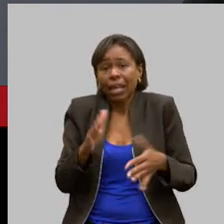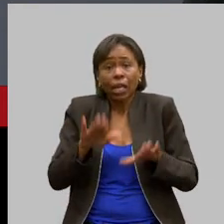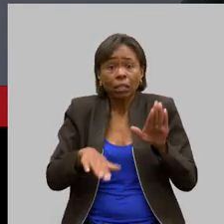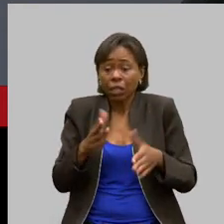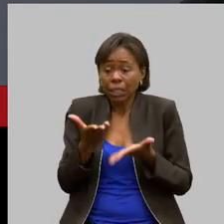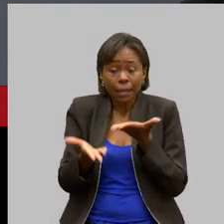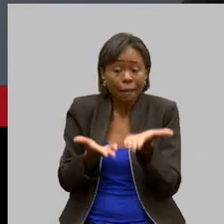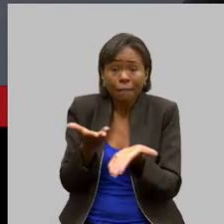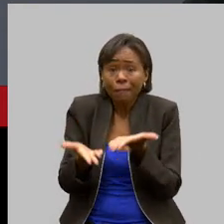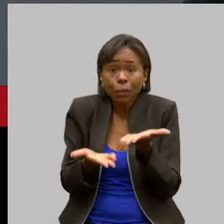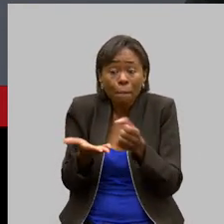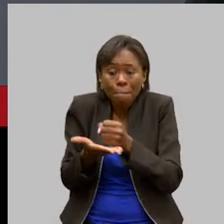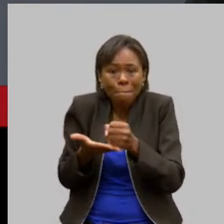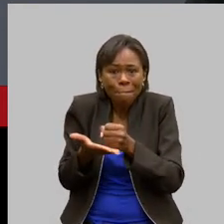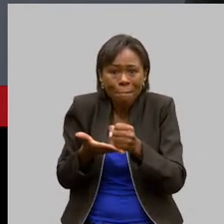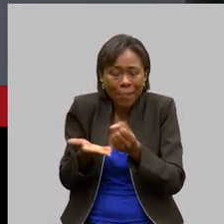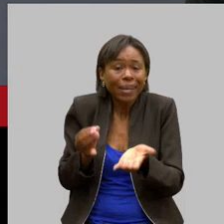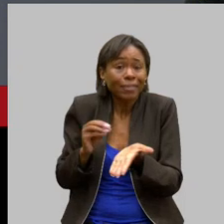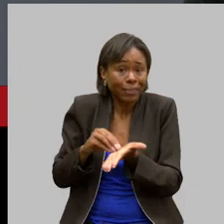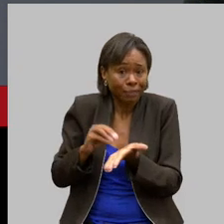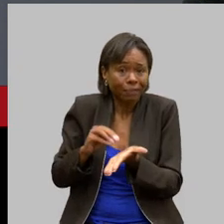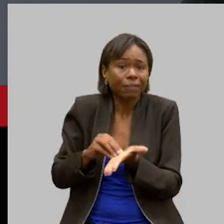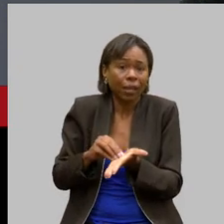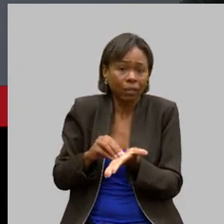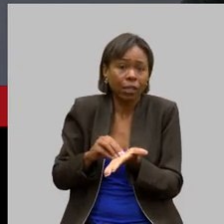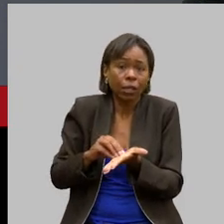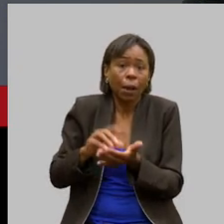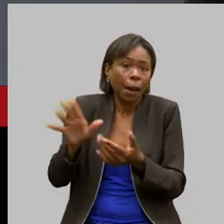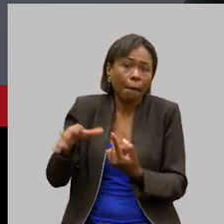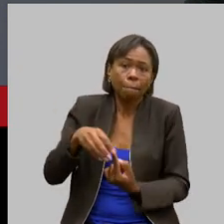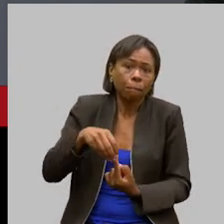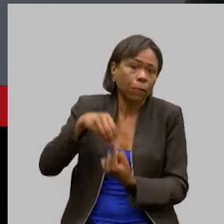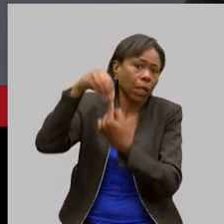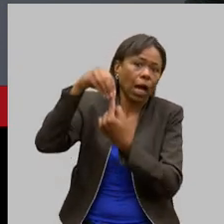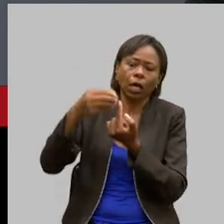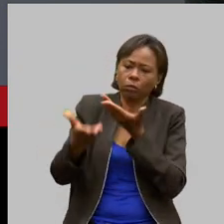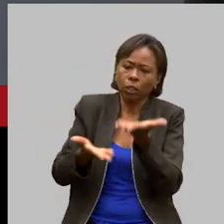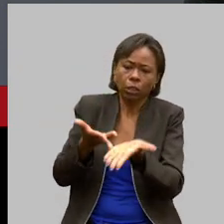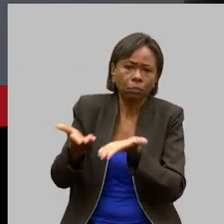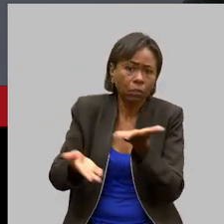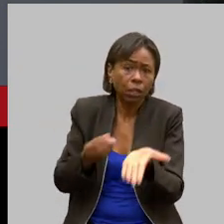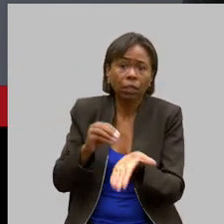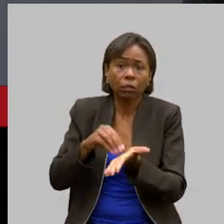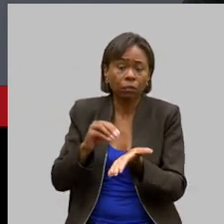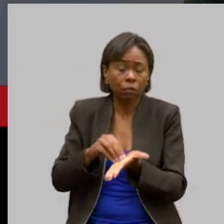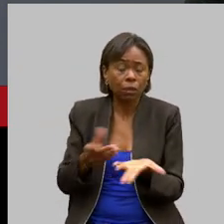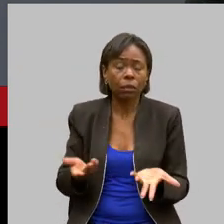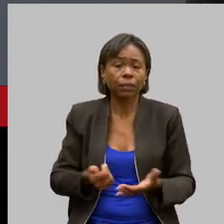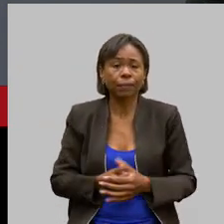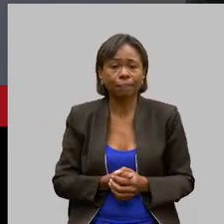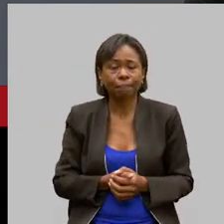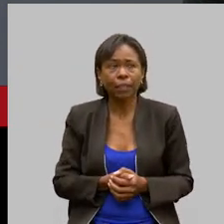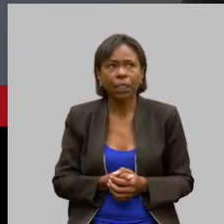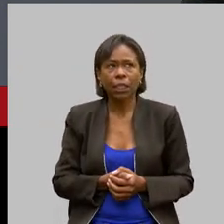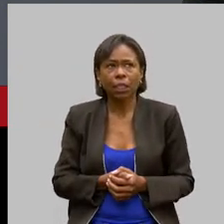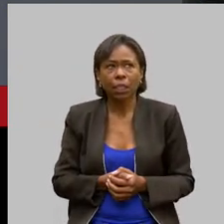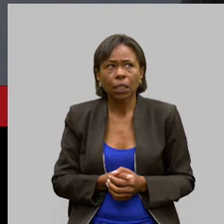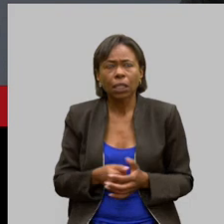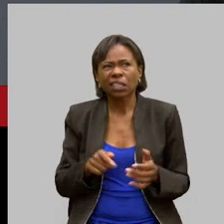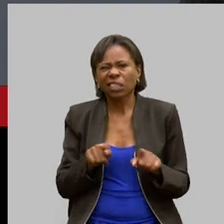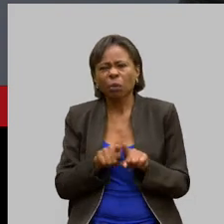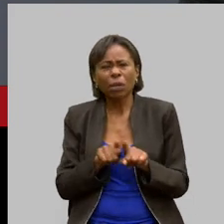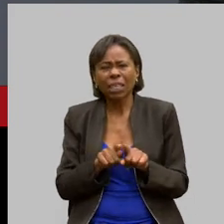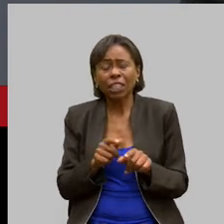essa preferência essa prioridade no atendimento a necessidade de eh Vou colocar até em termos assim de